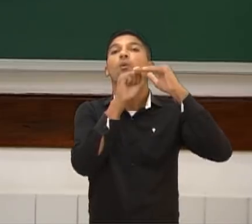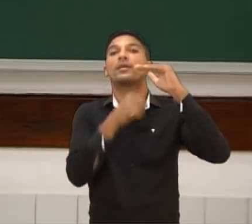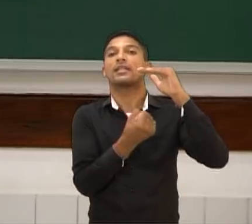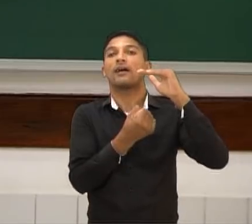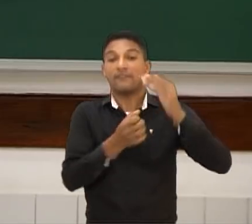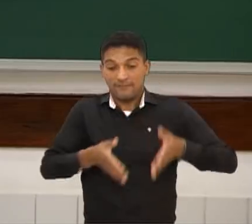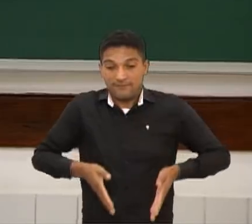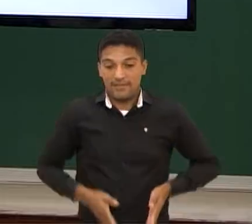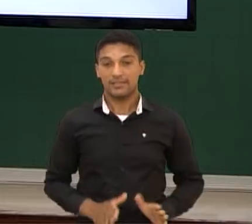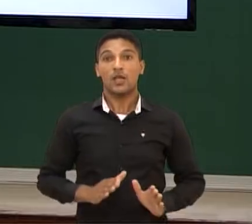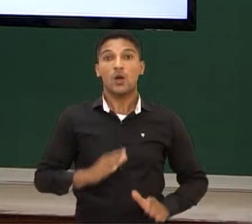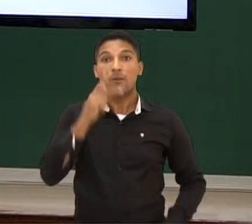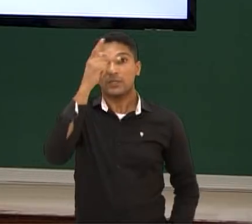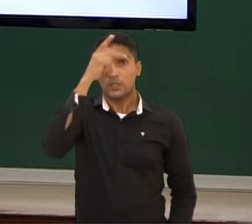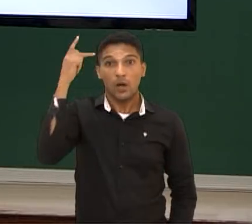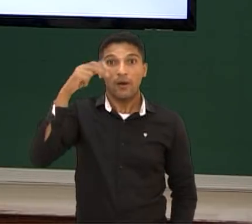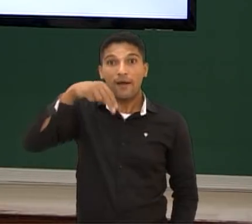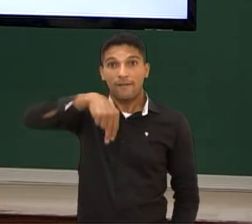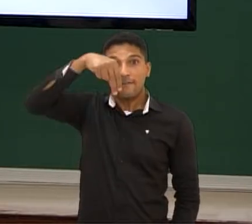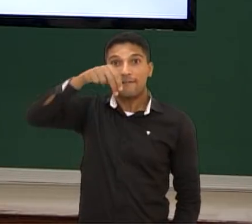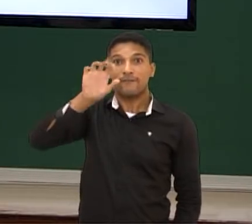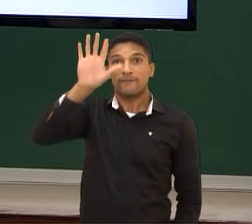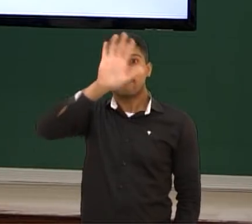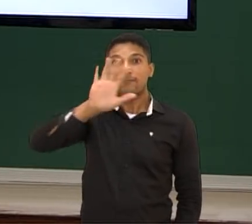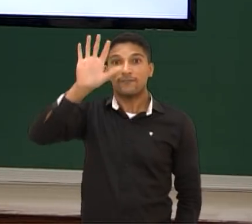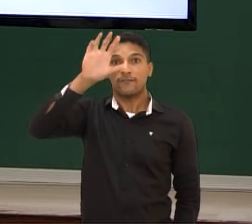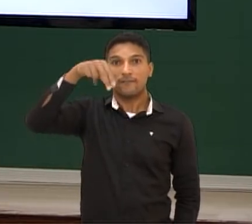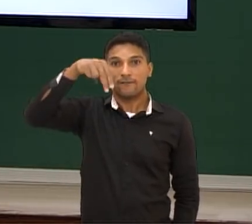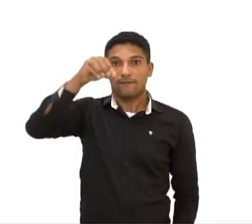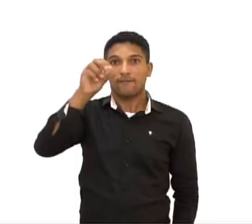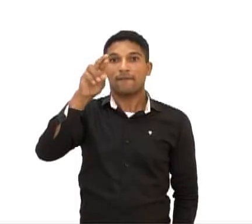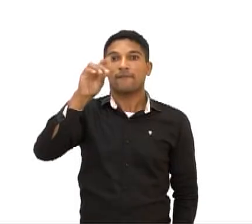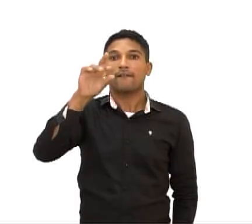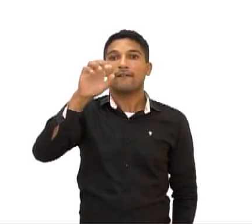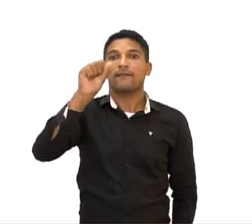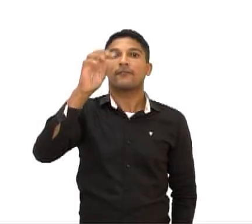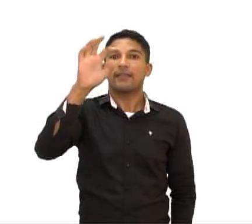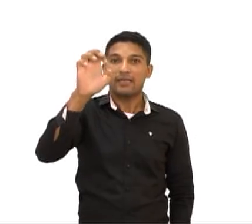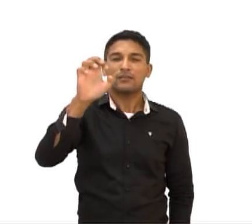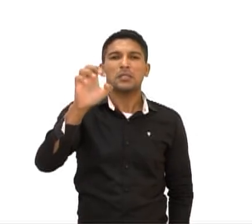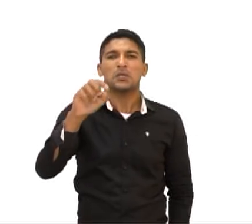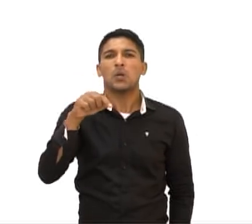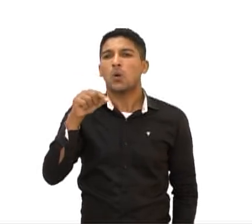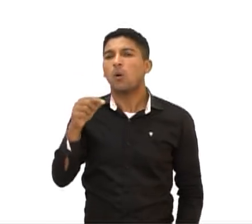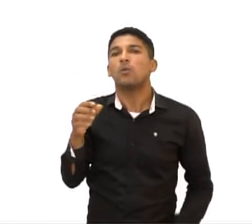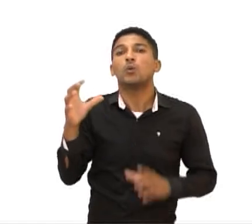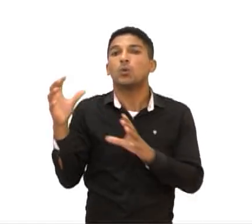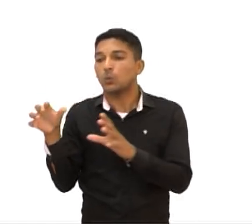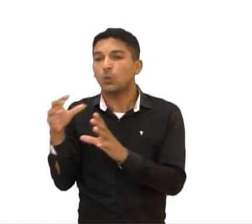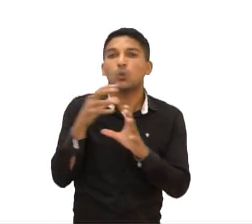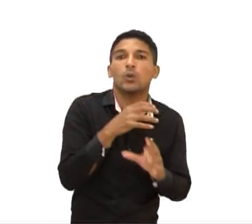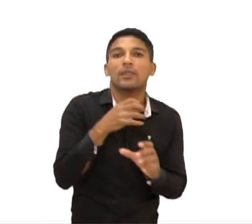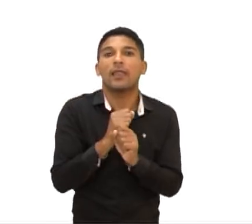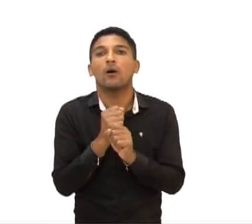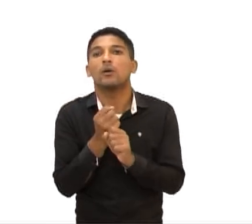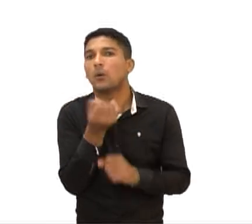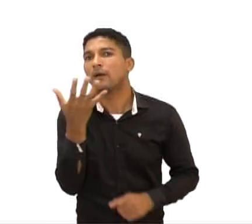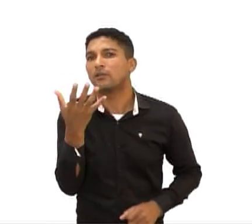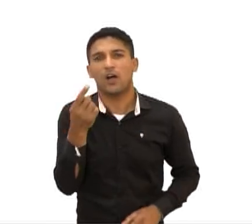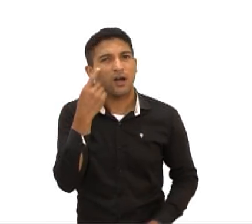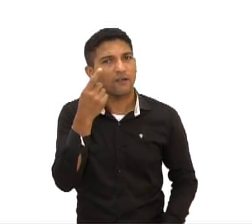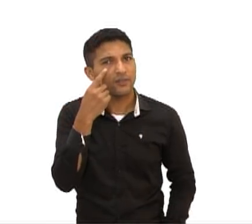Então, a professora vai colocar aqui no quadro para vocês como que a professora vem falando. Então, eu tinha o quê? Que eram